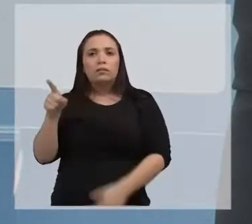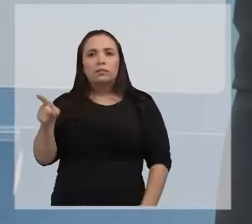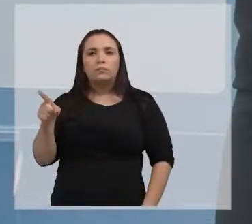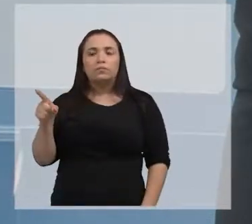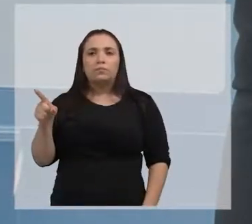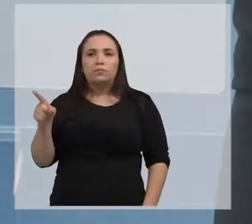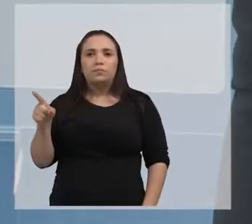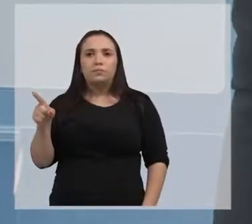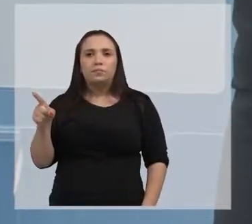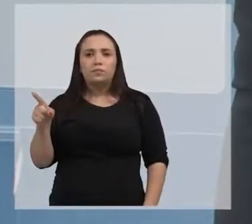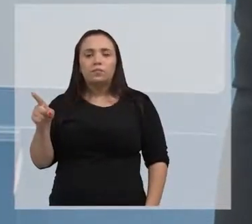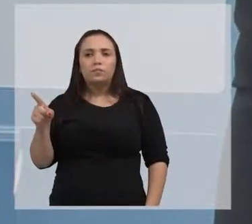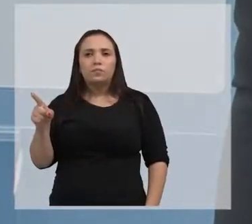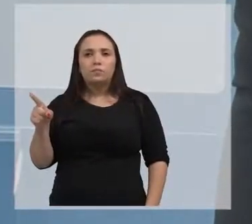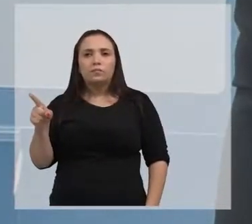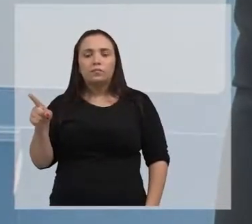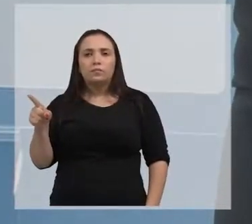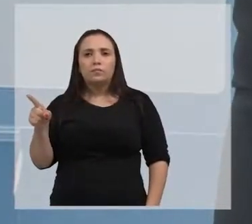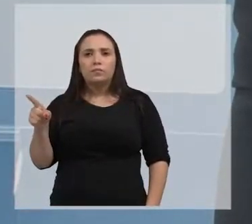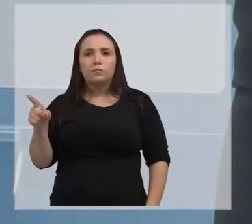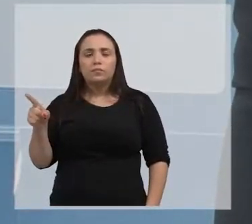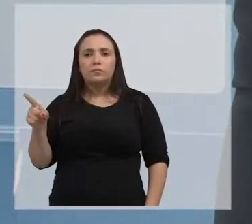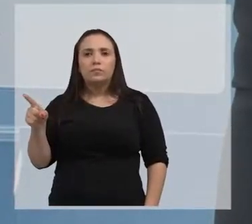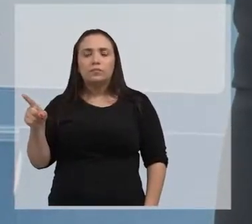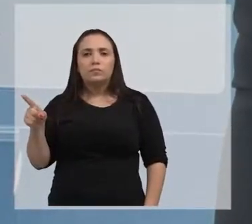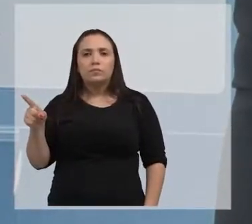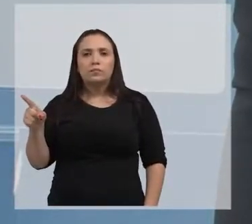Aquela figura, ele é uma figura...